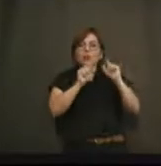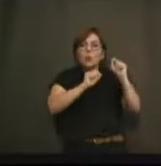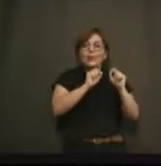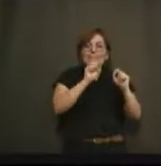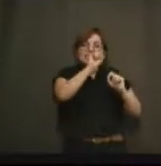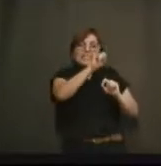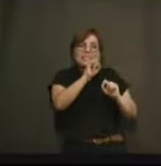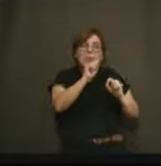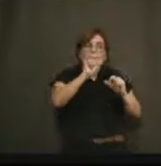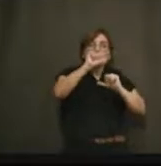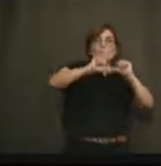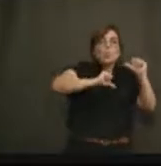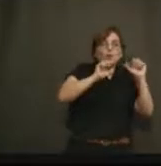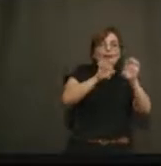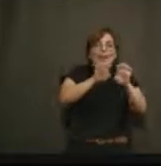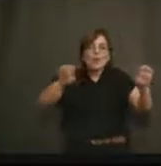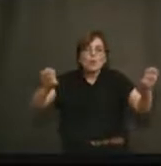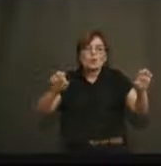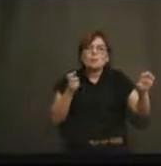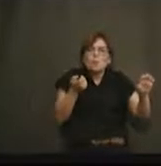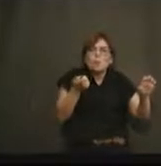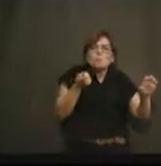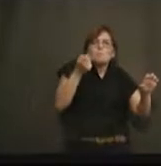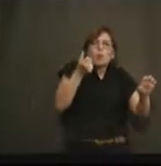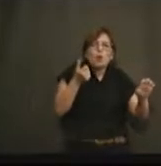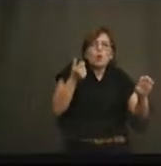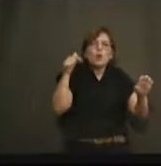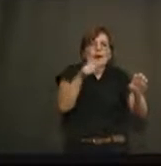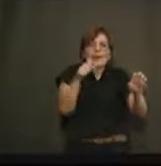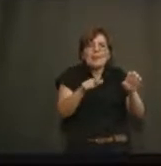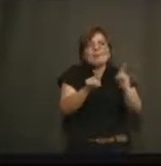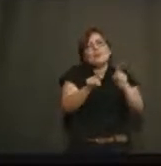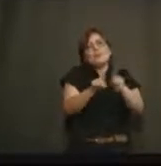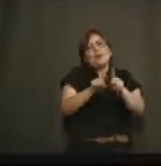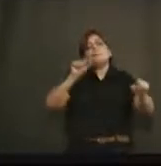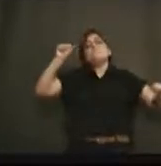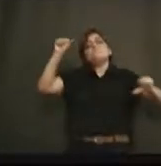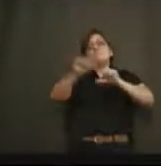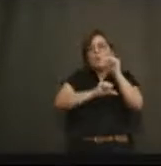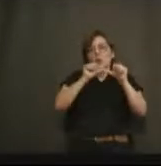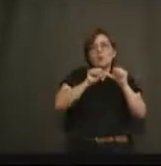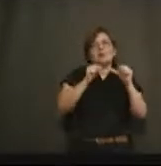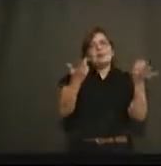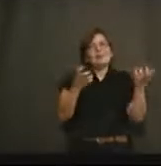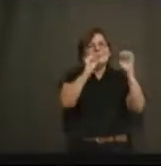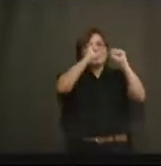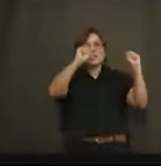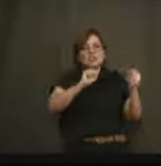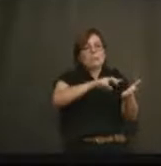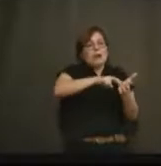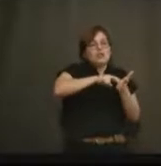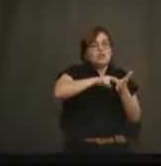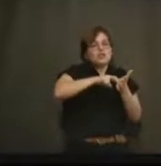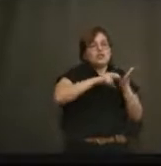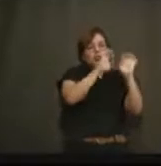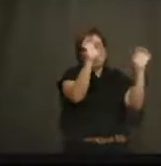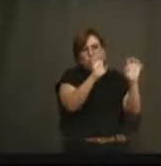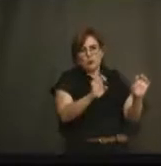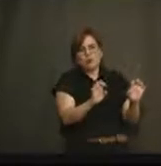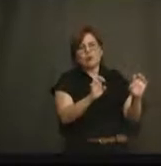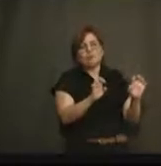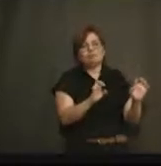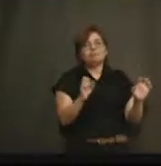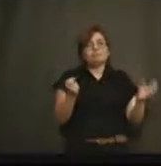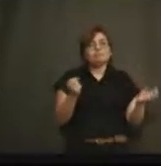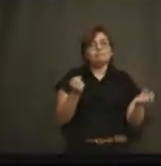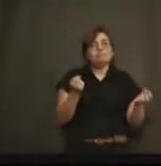comportamento observado fica essencialmente o mesmo, tá? Esse é o conceito. O sistema é estruturalmente estável se o comportamento que você